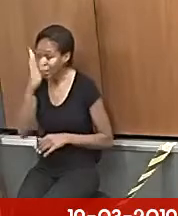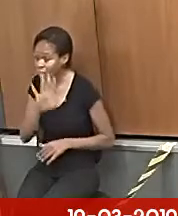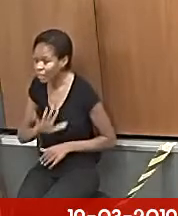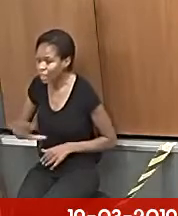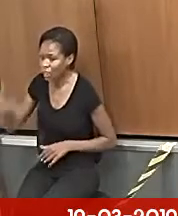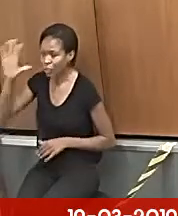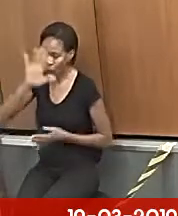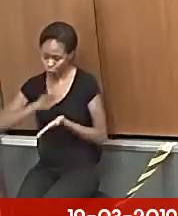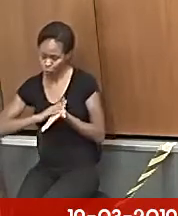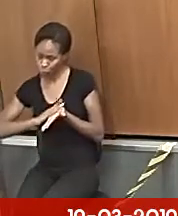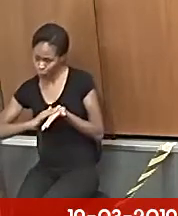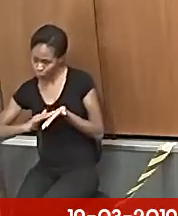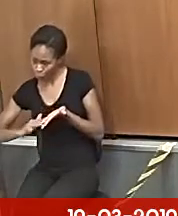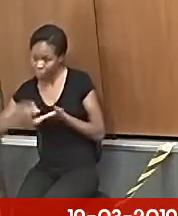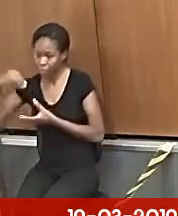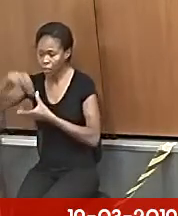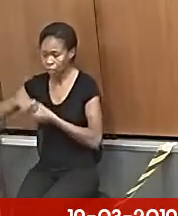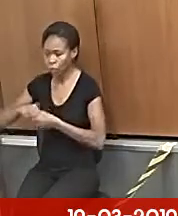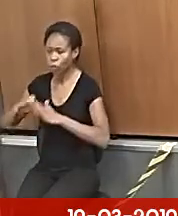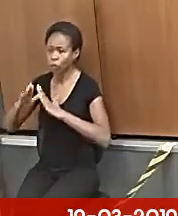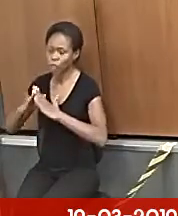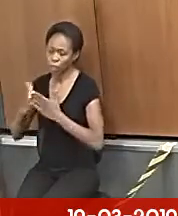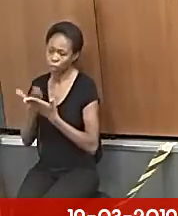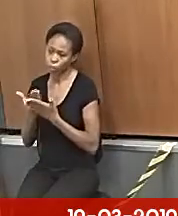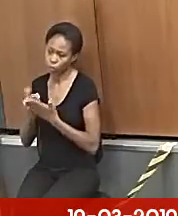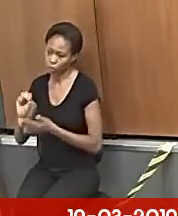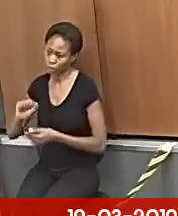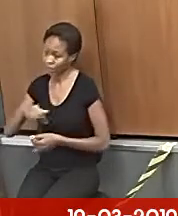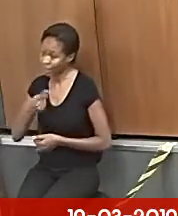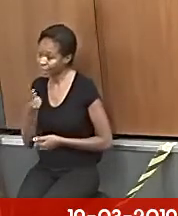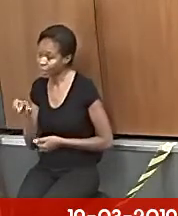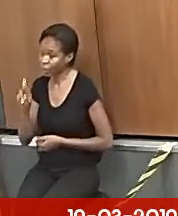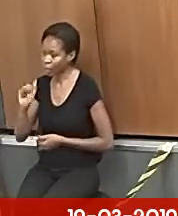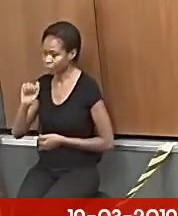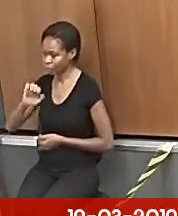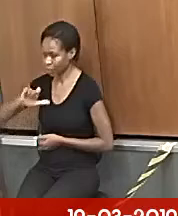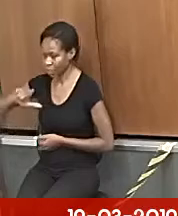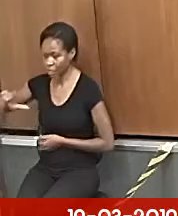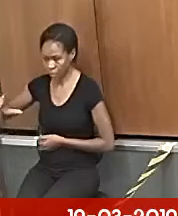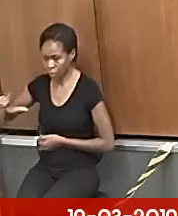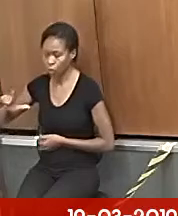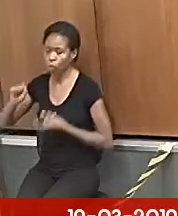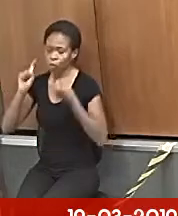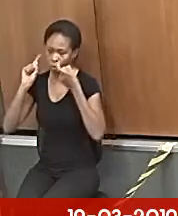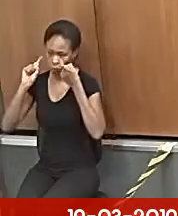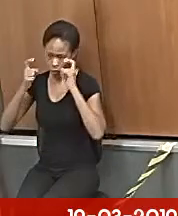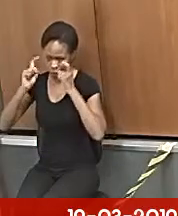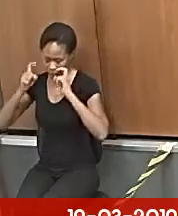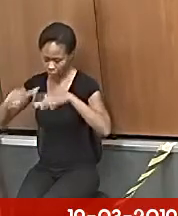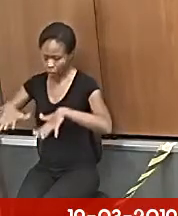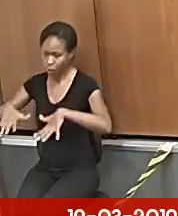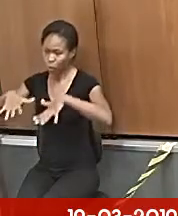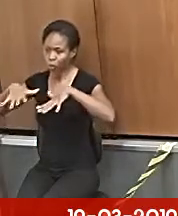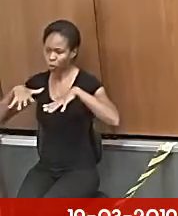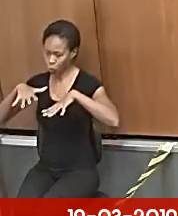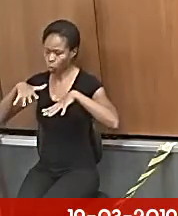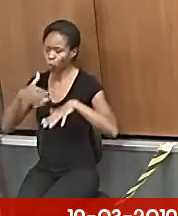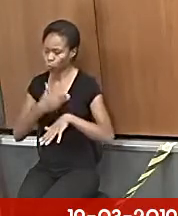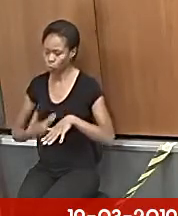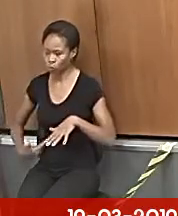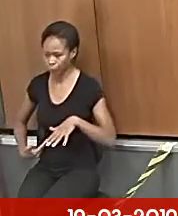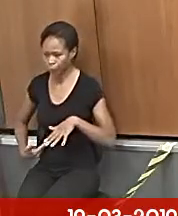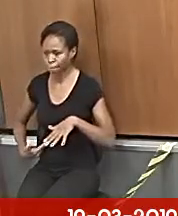na escola estudo rafael e com a audiência pública é bom falar na condição de audiência à condição de equipes